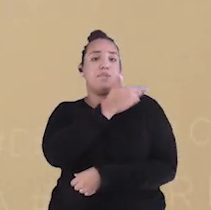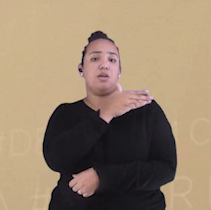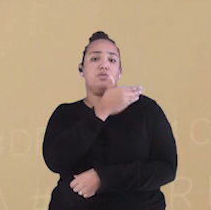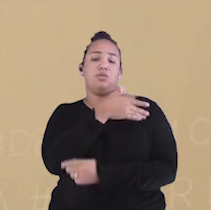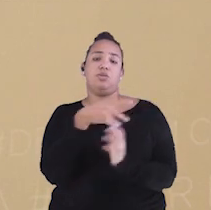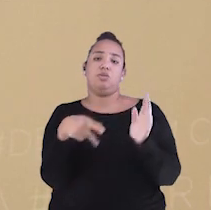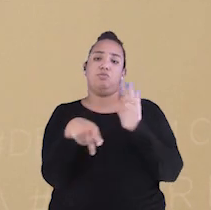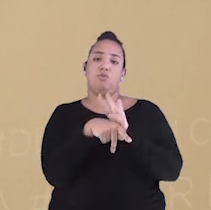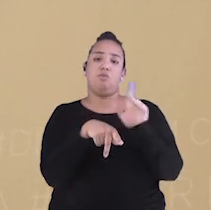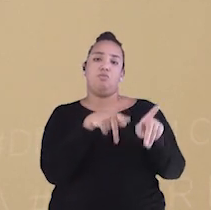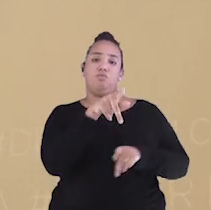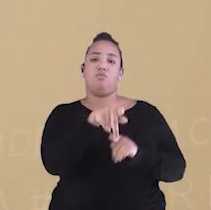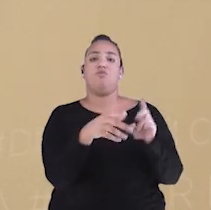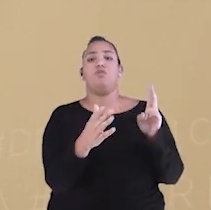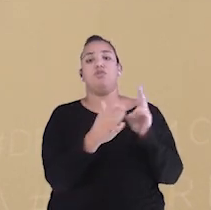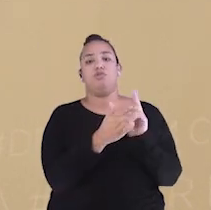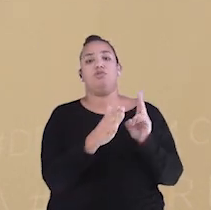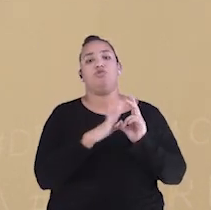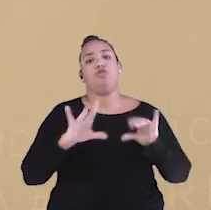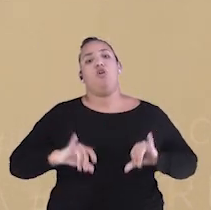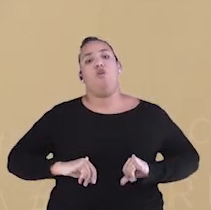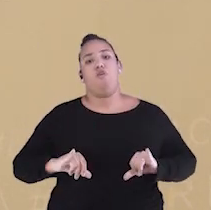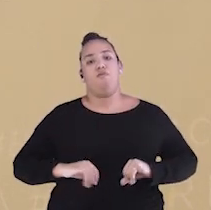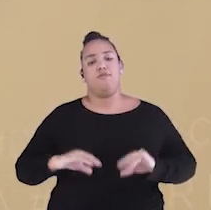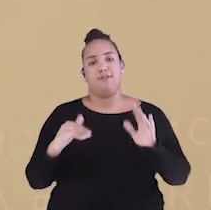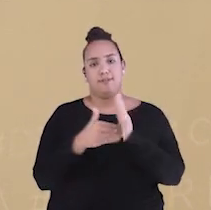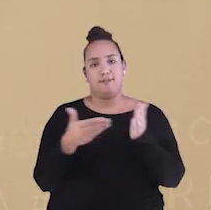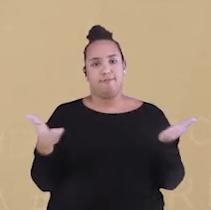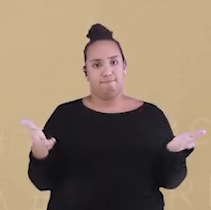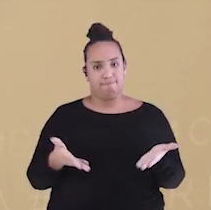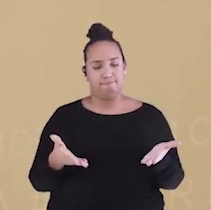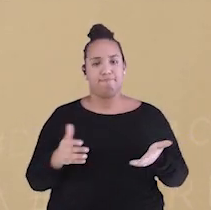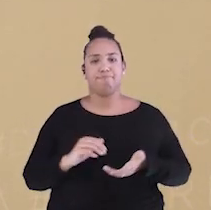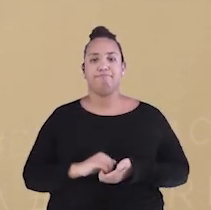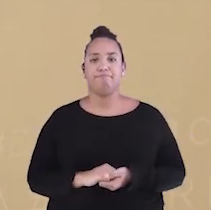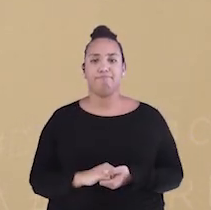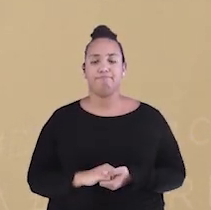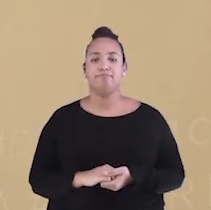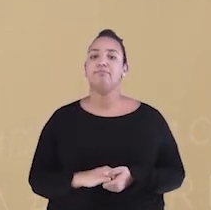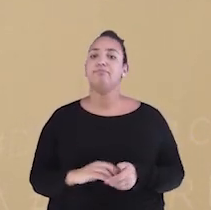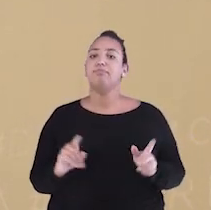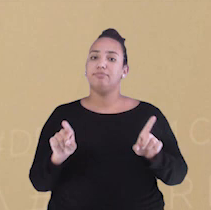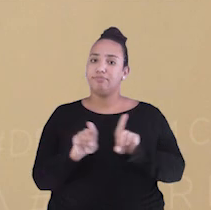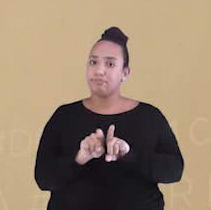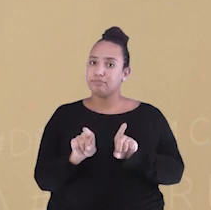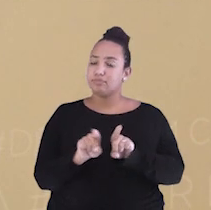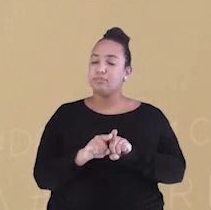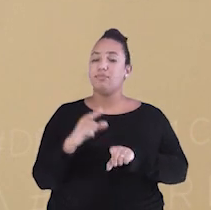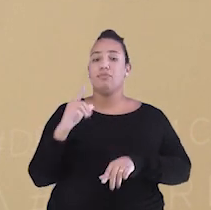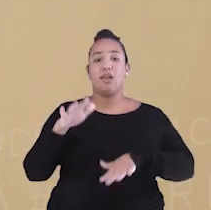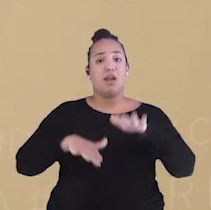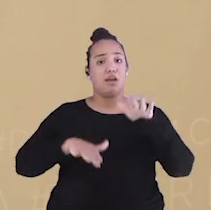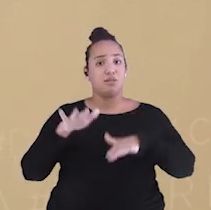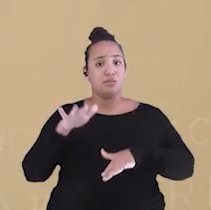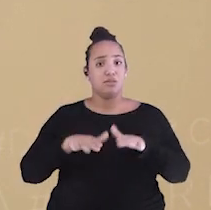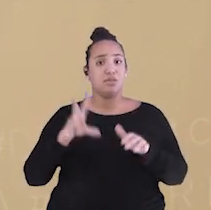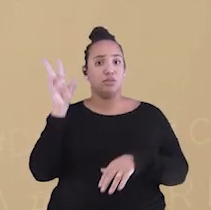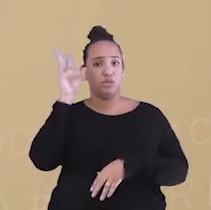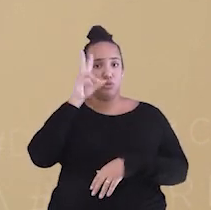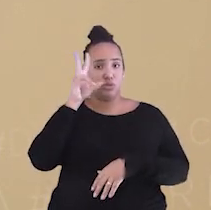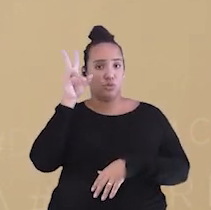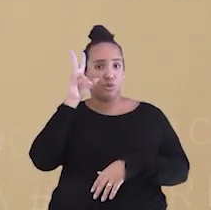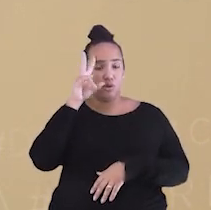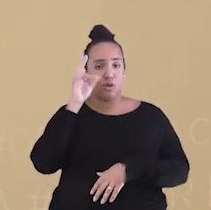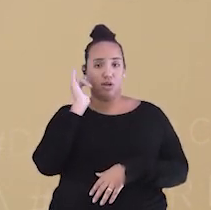as populações indígenas ainda carregam na sociedade atualmente. E como muitas vezes as histórias que